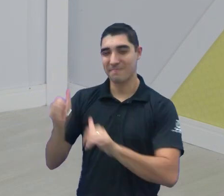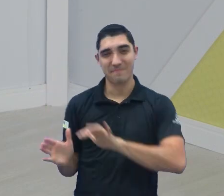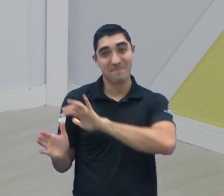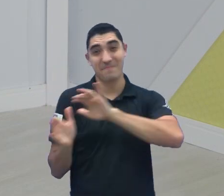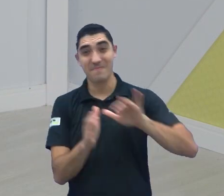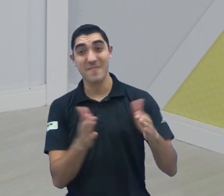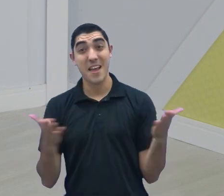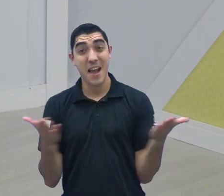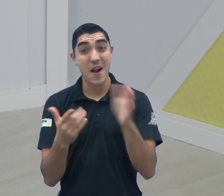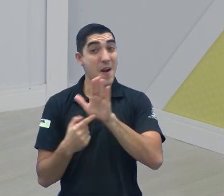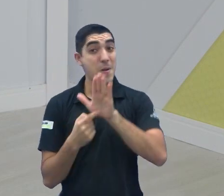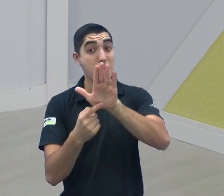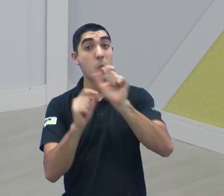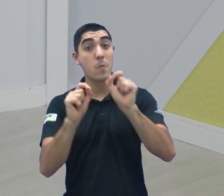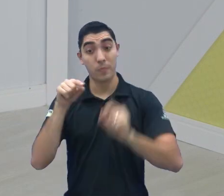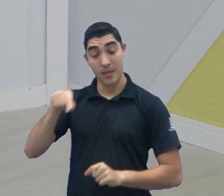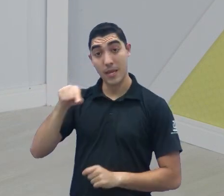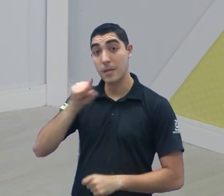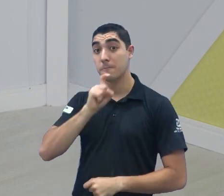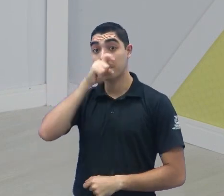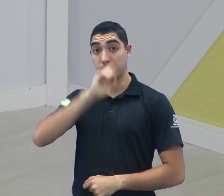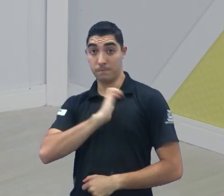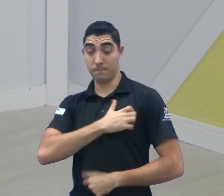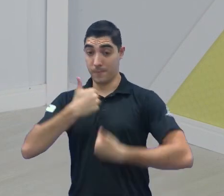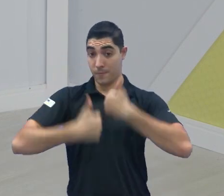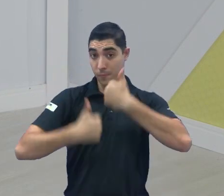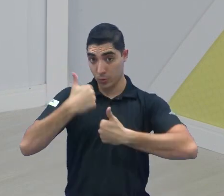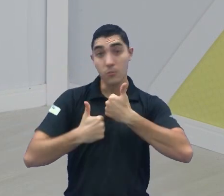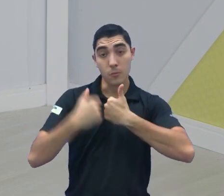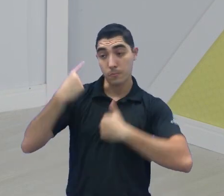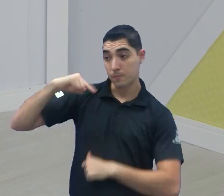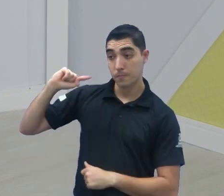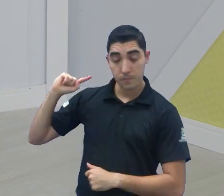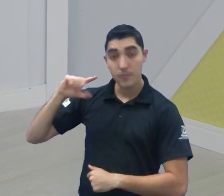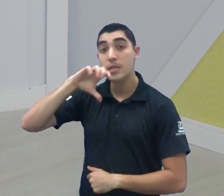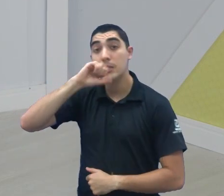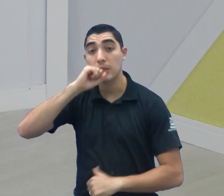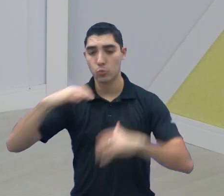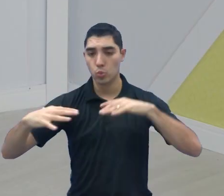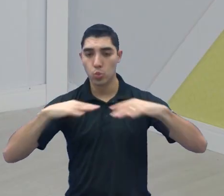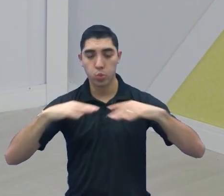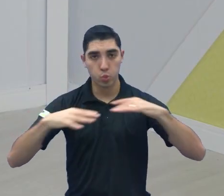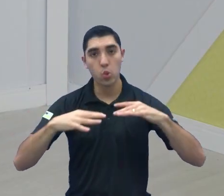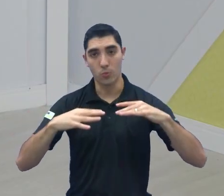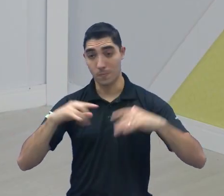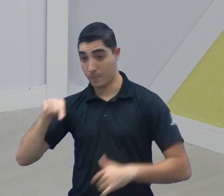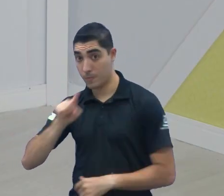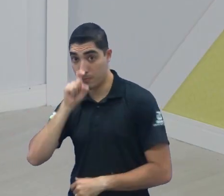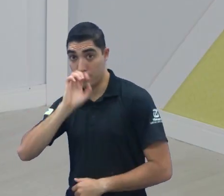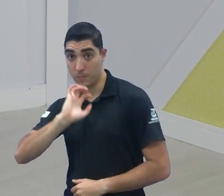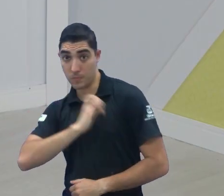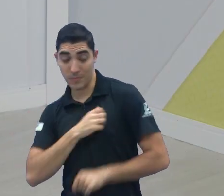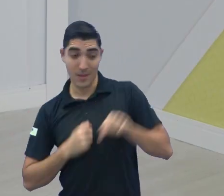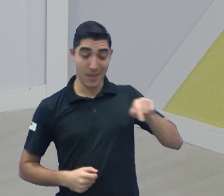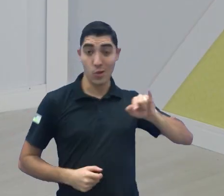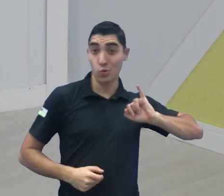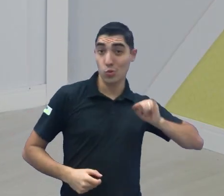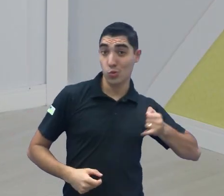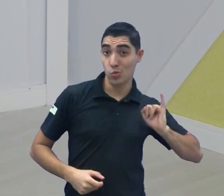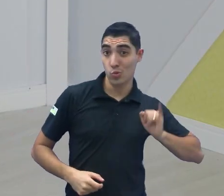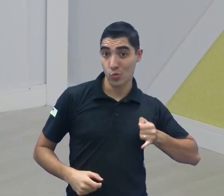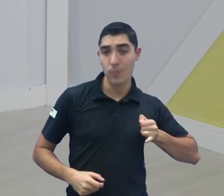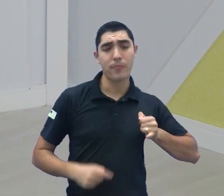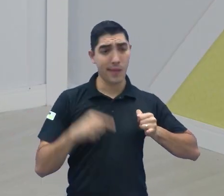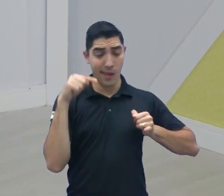começa falando sobre o São José Esporte Clube, que entrou em campo no último sábado contra a equipe do Juventus. Juventus que vinha de